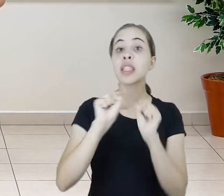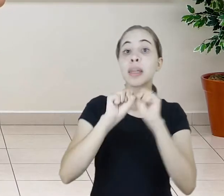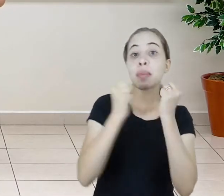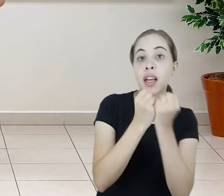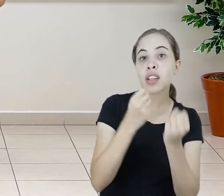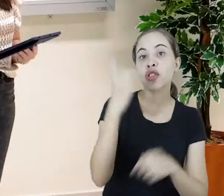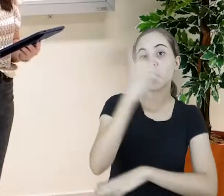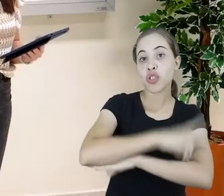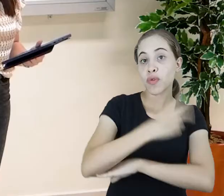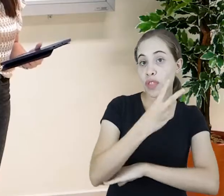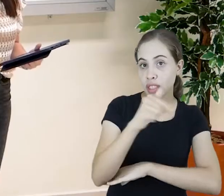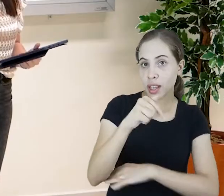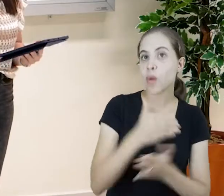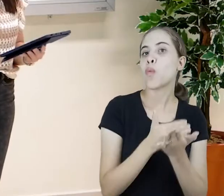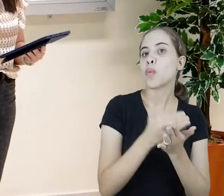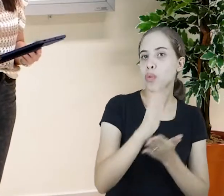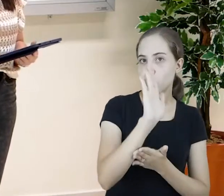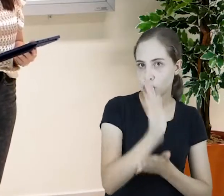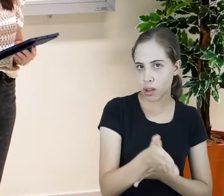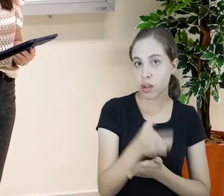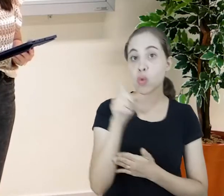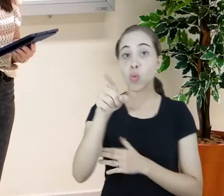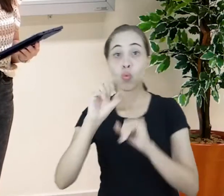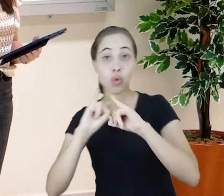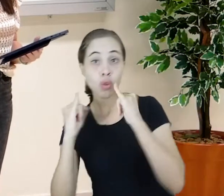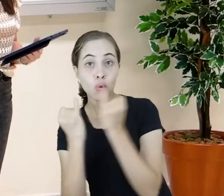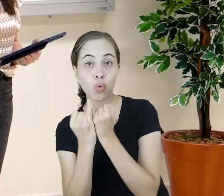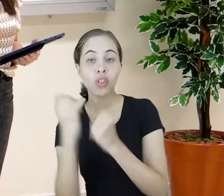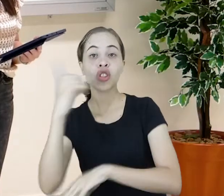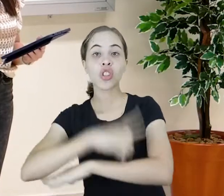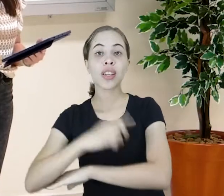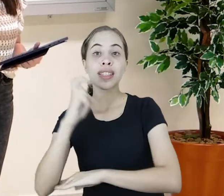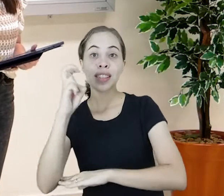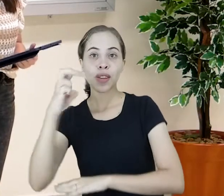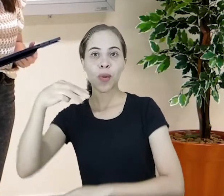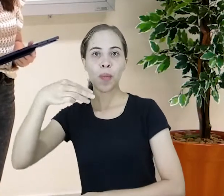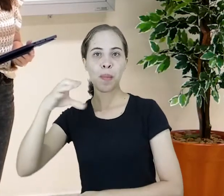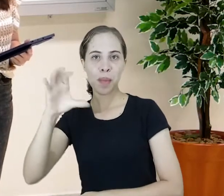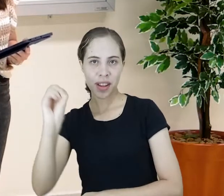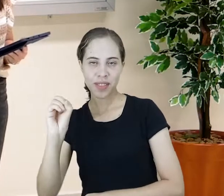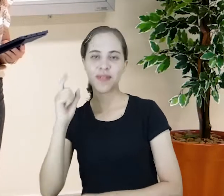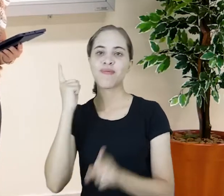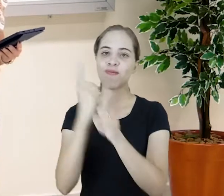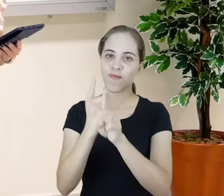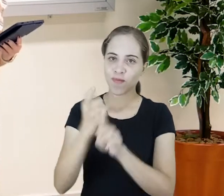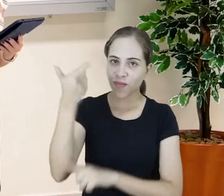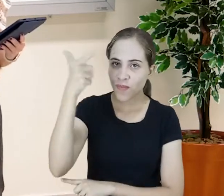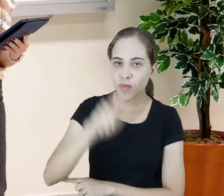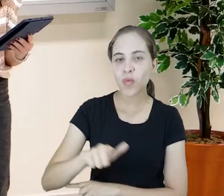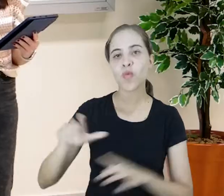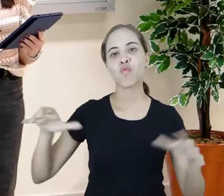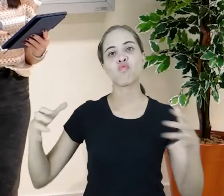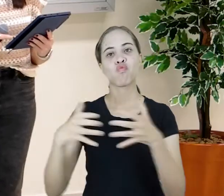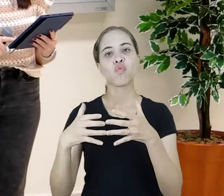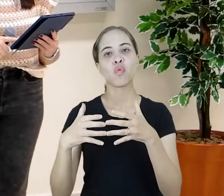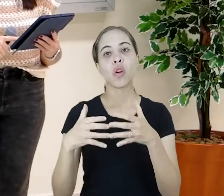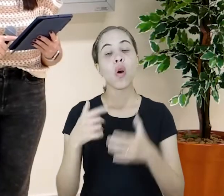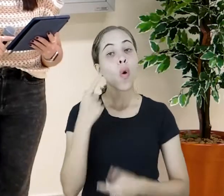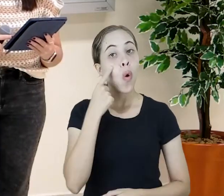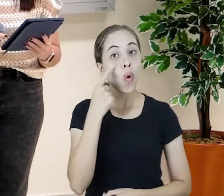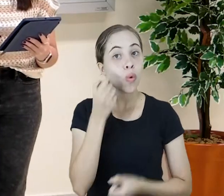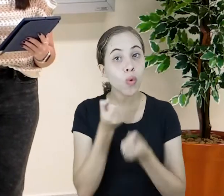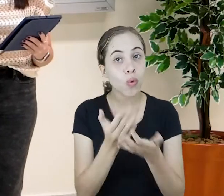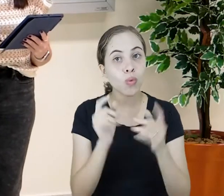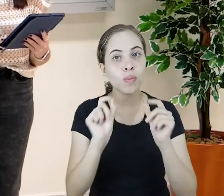aulas vão começar. E para você que tem idade de instituto, dia 5 de março é o dia de reencontrar a galera. E lá vai outro spoiler.